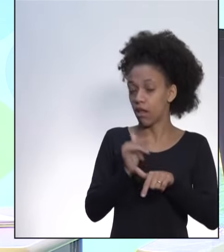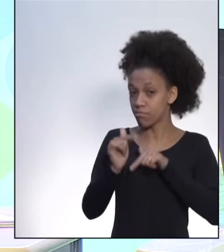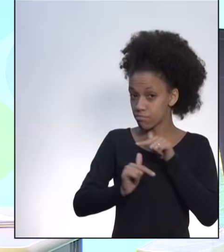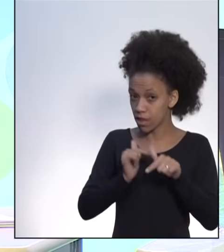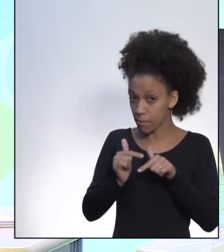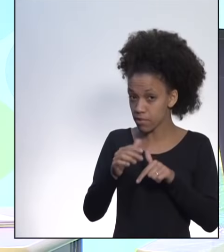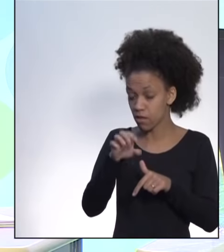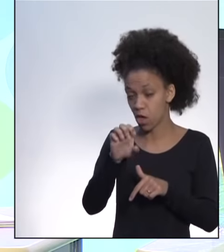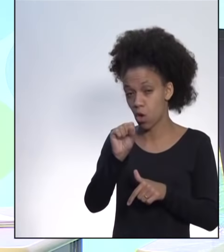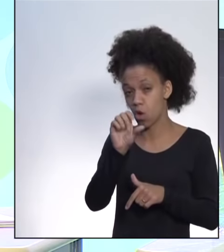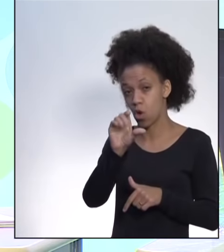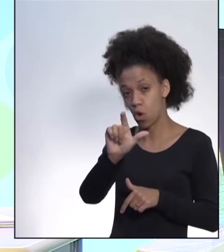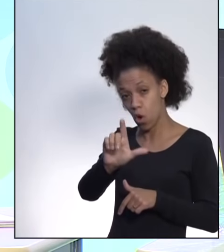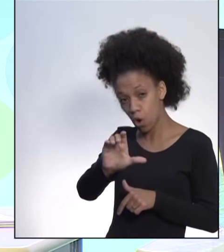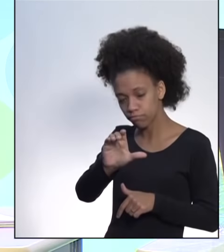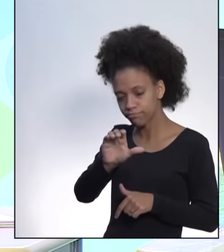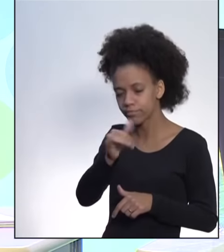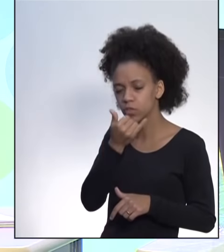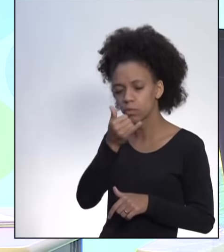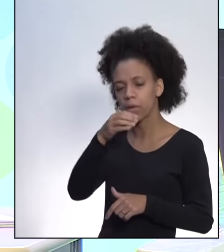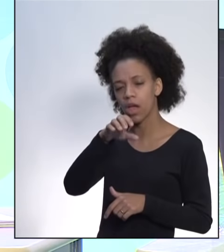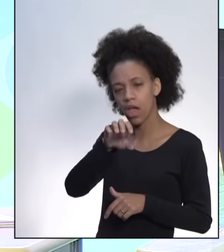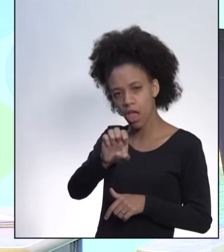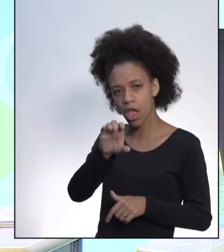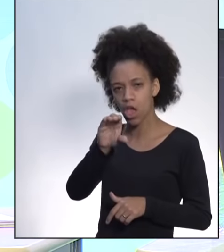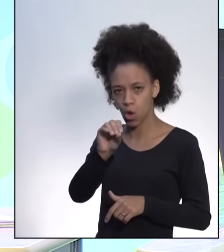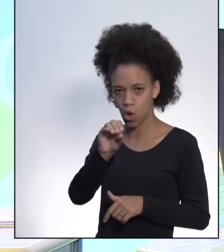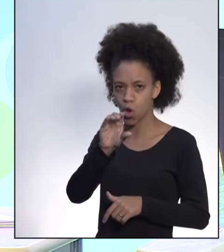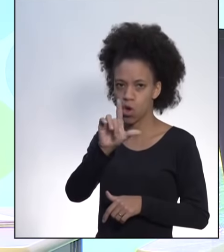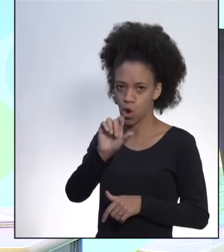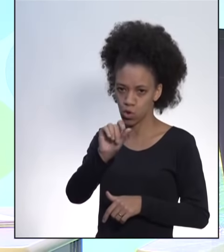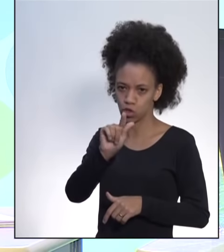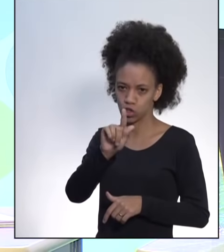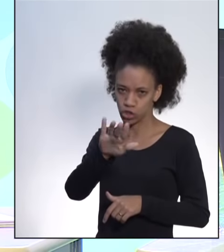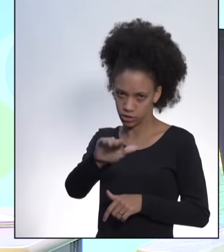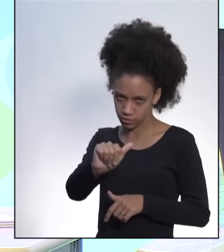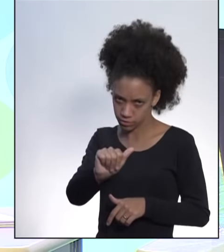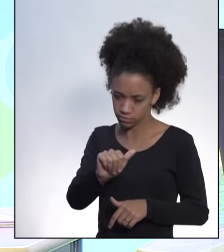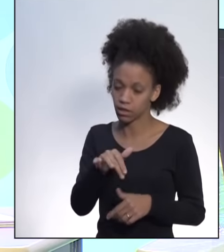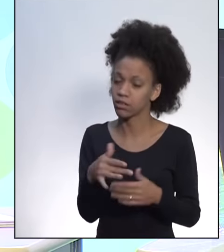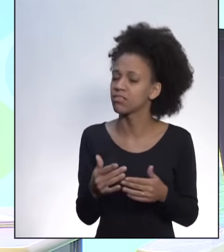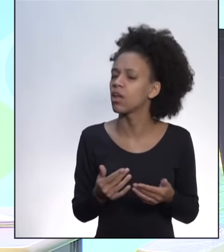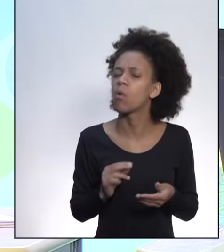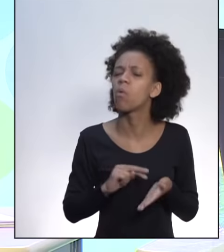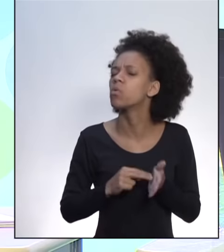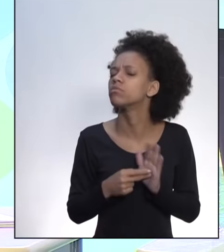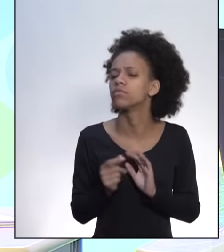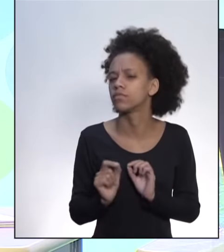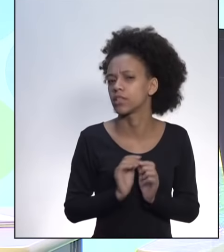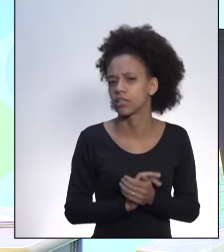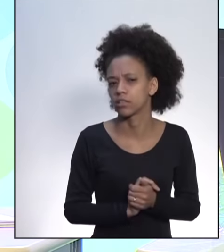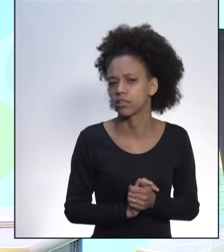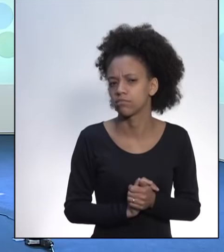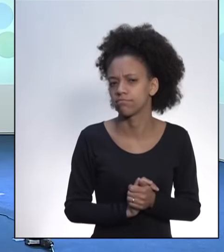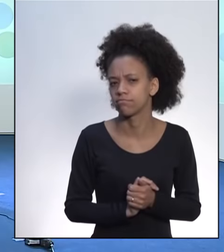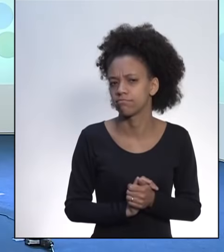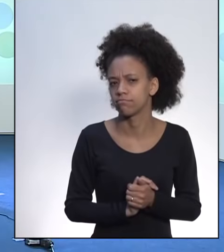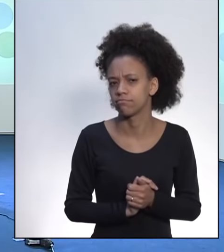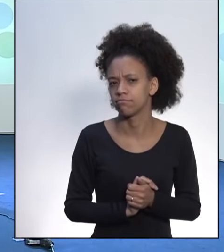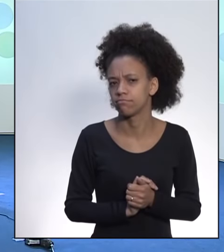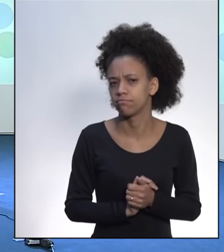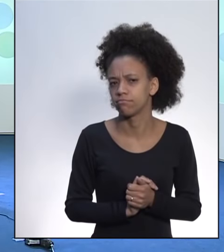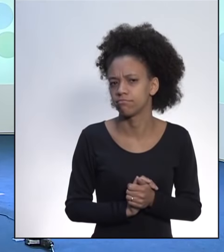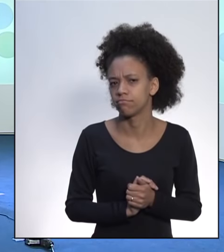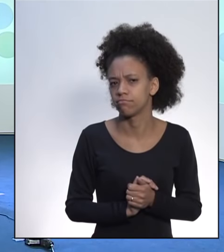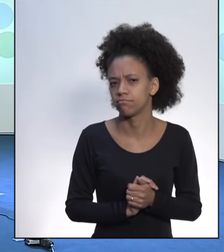ele trabalha com ecologia então quê que os ecologistas fazem call this work how i love